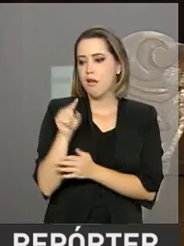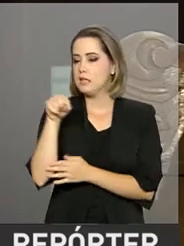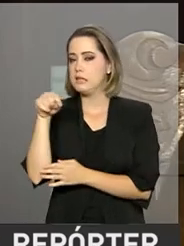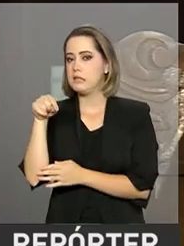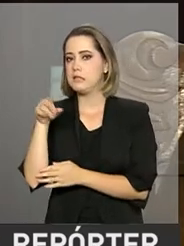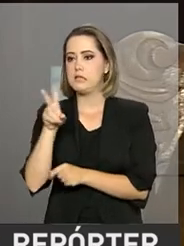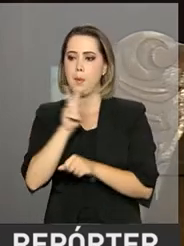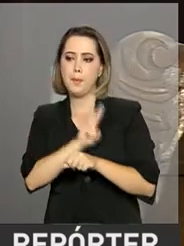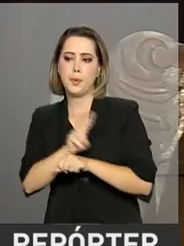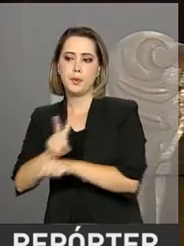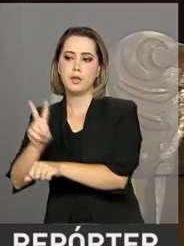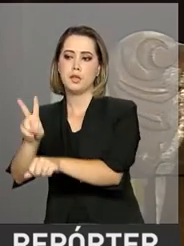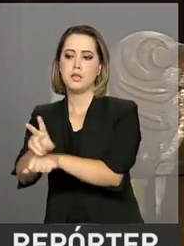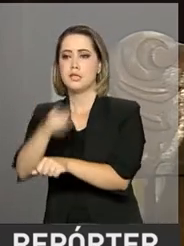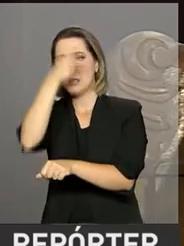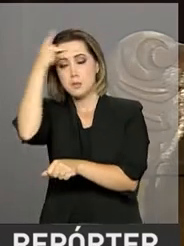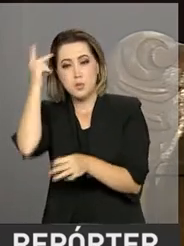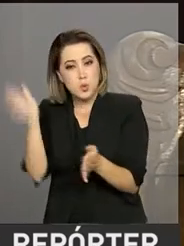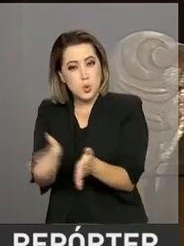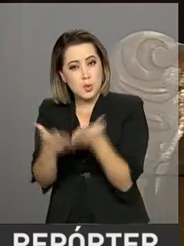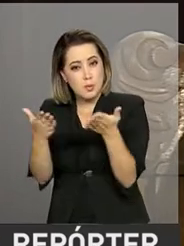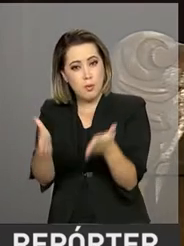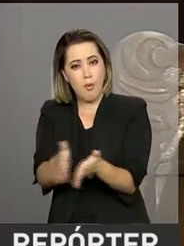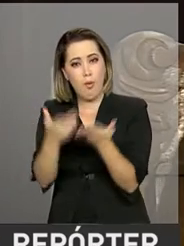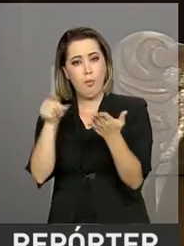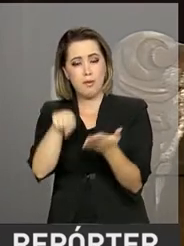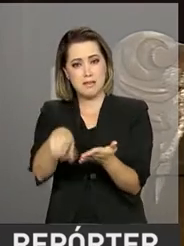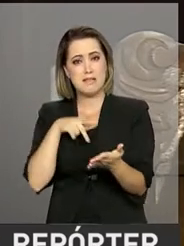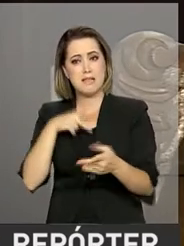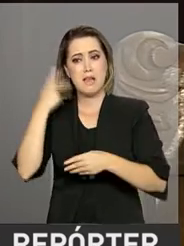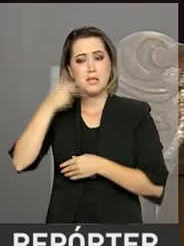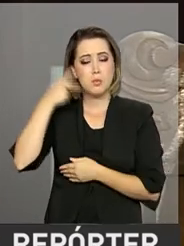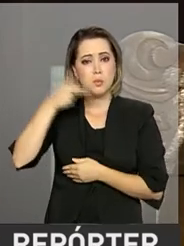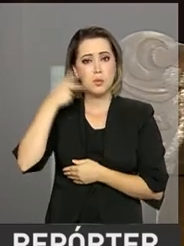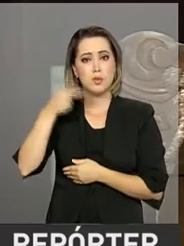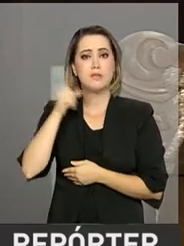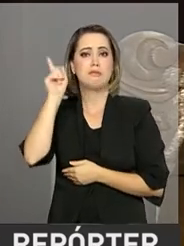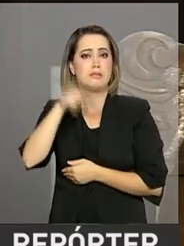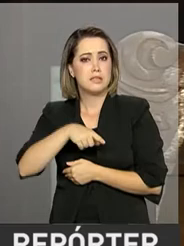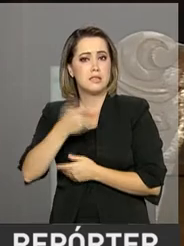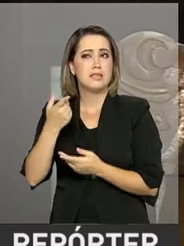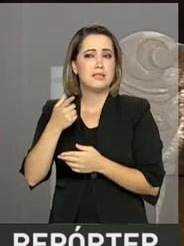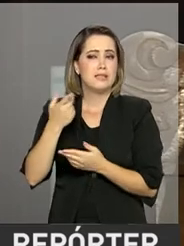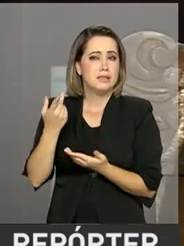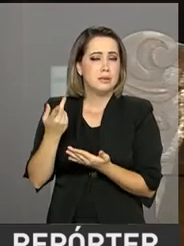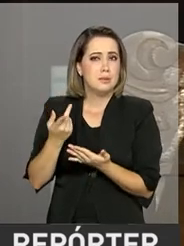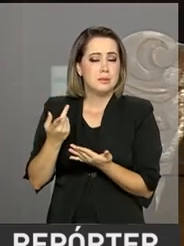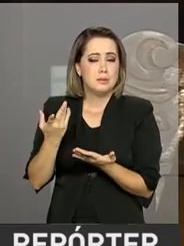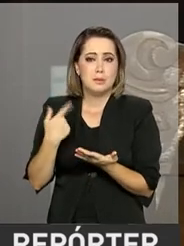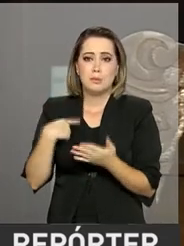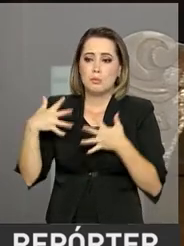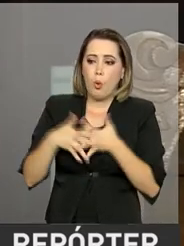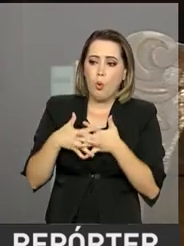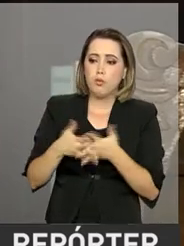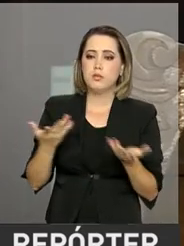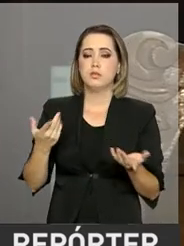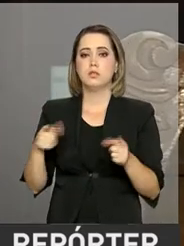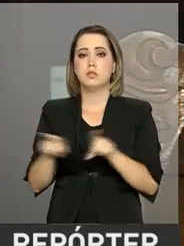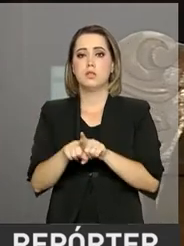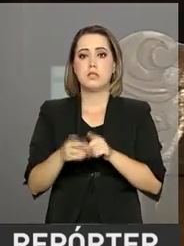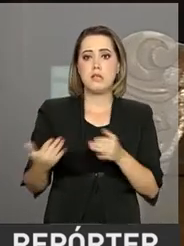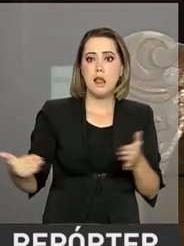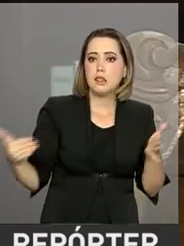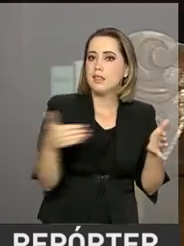em favor dos mais desfavorecidos naquelas ações em que as políticas públicas são questionadas, não é? Até as